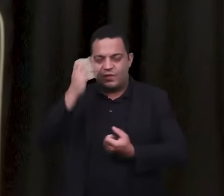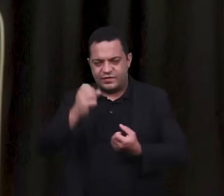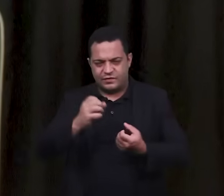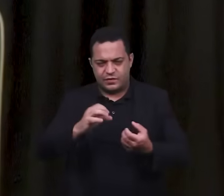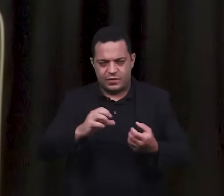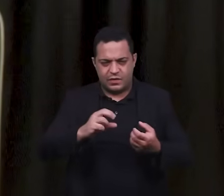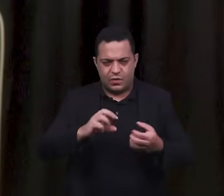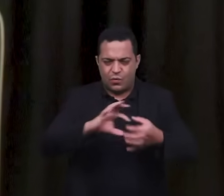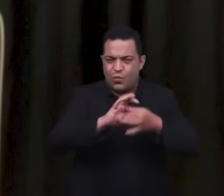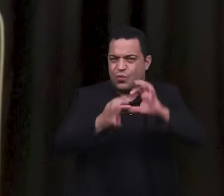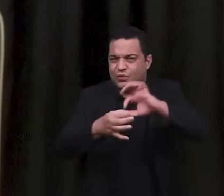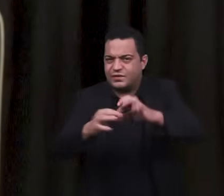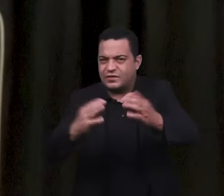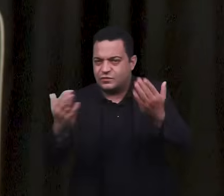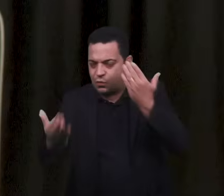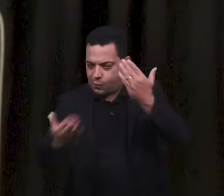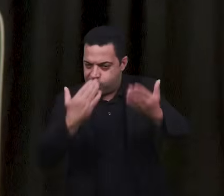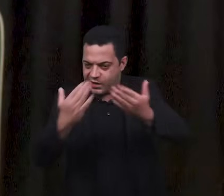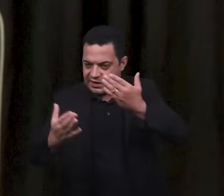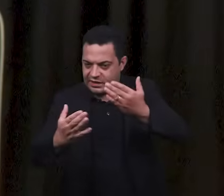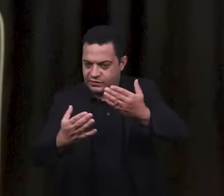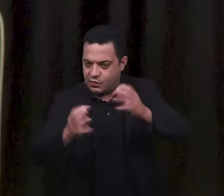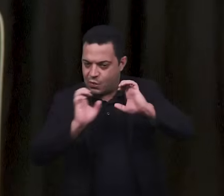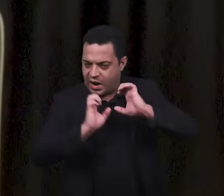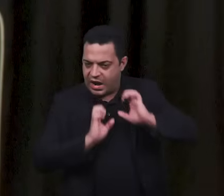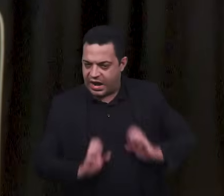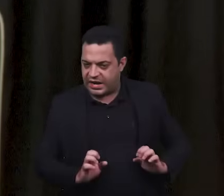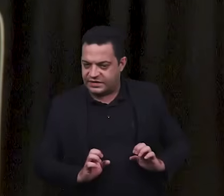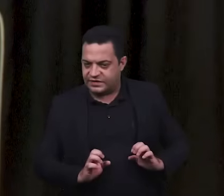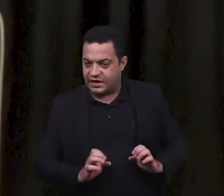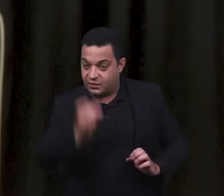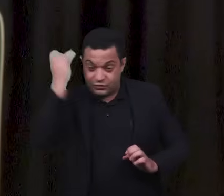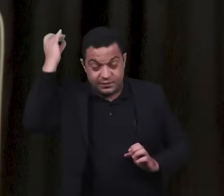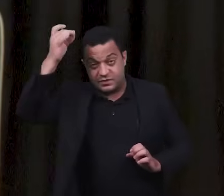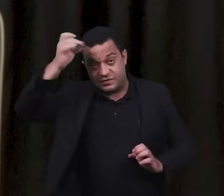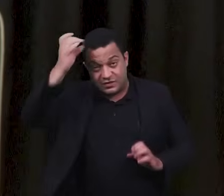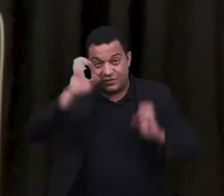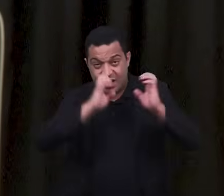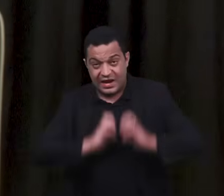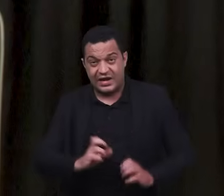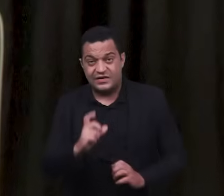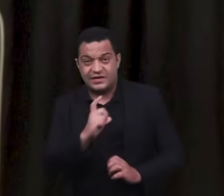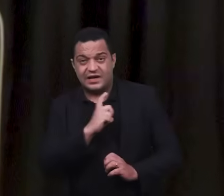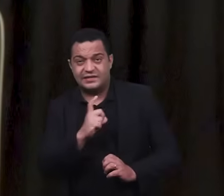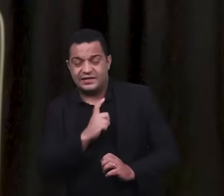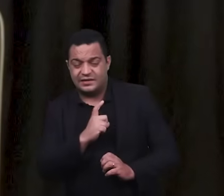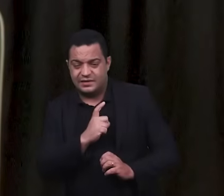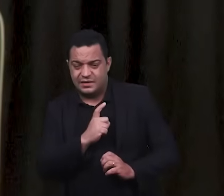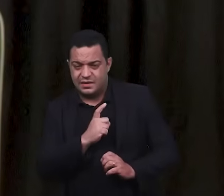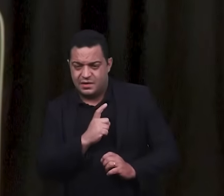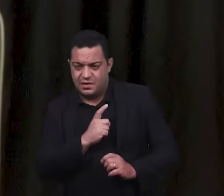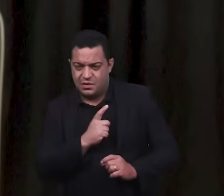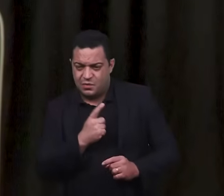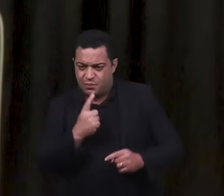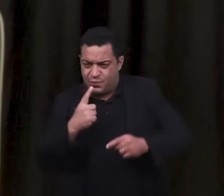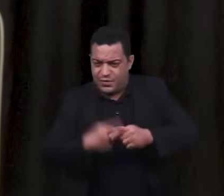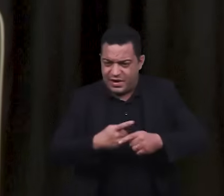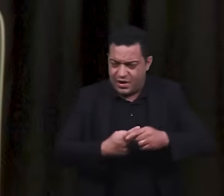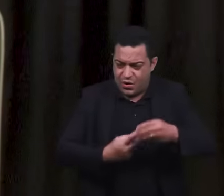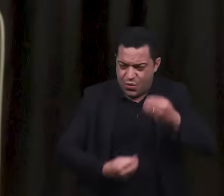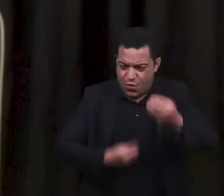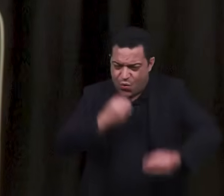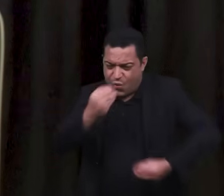vista ético, o Espírito Santo também é ético. Por quê? Porque num outro ambiente, o Espírito Santo não